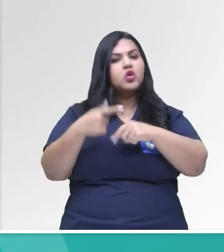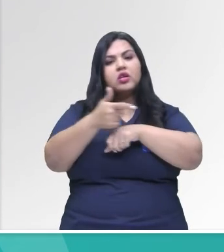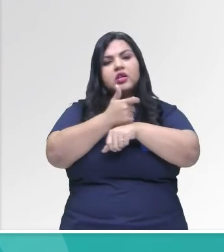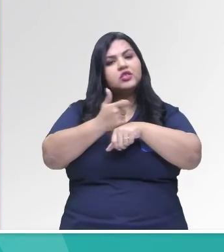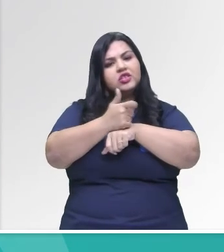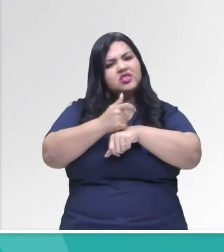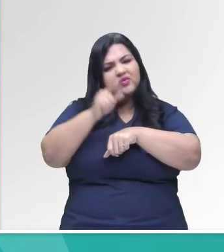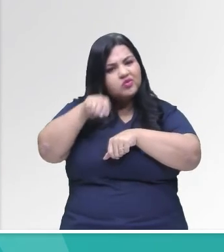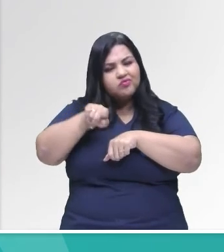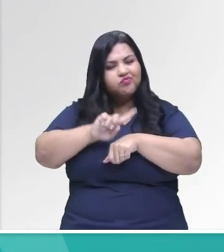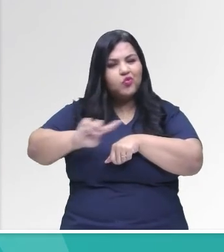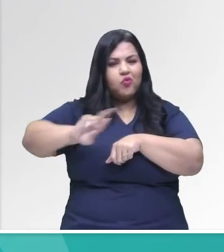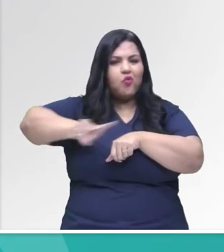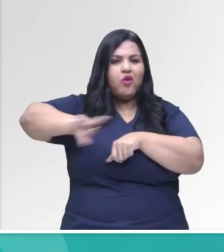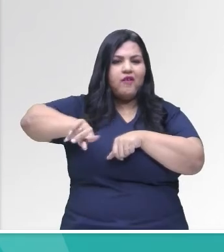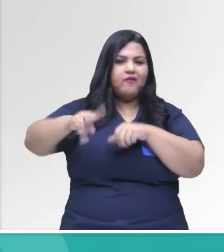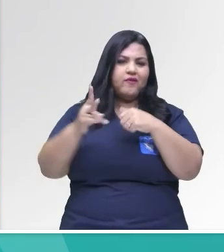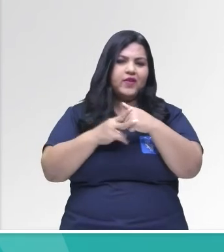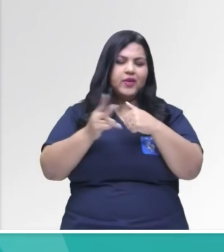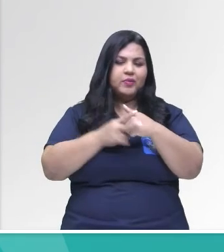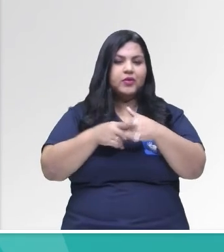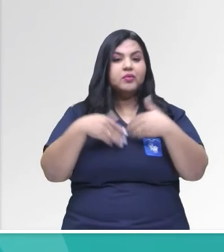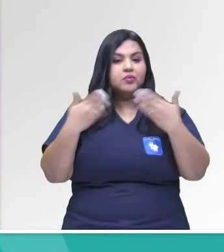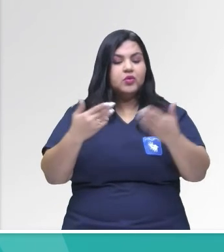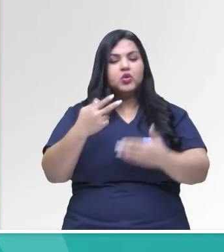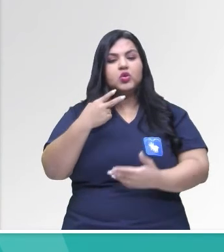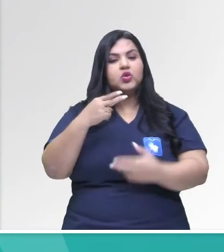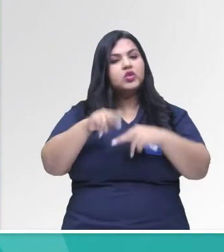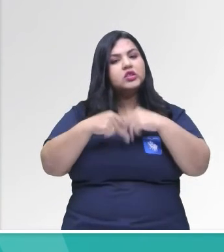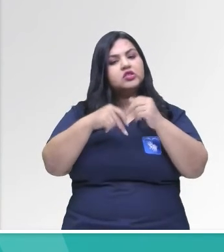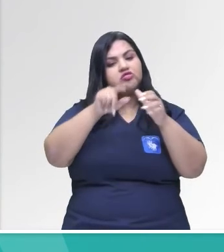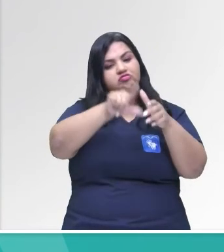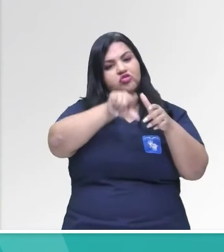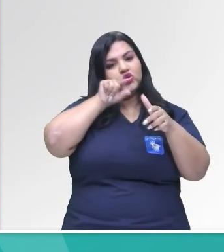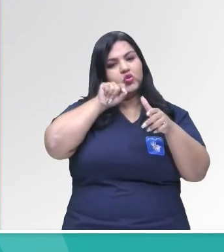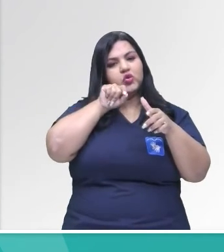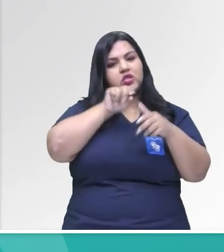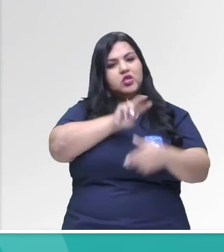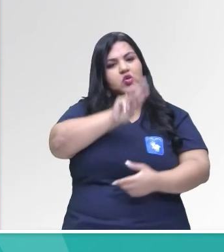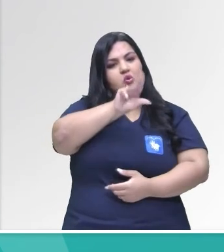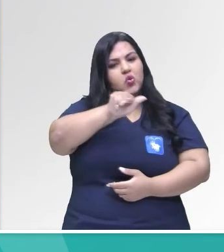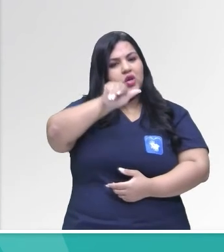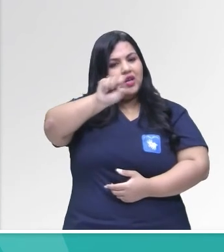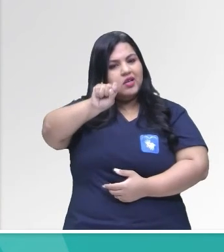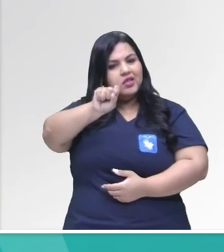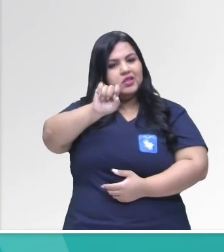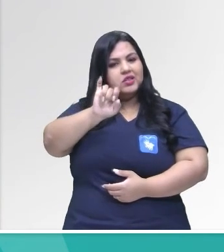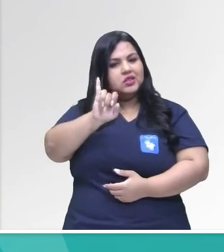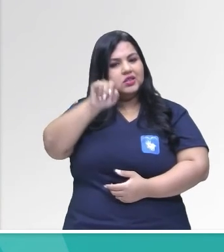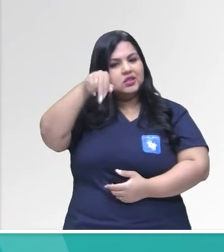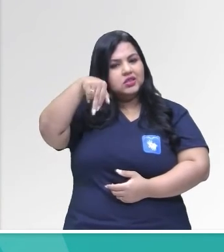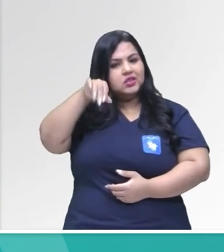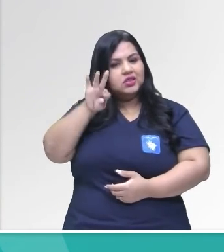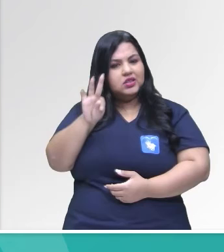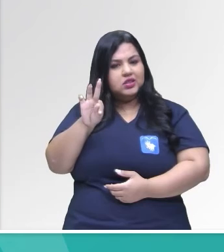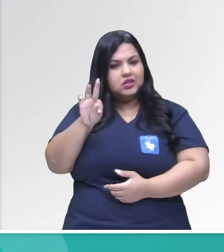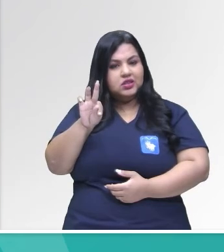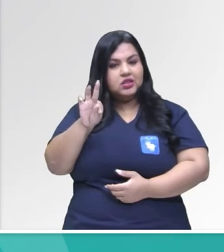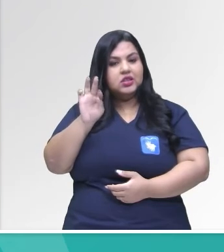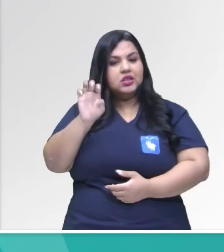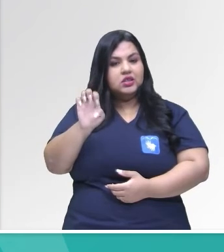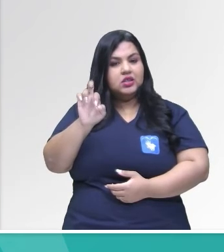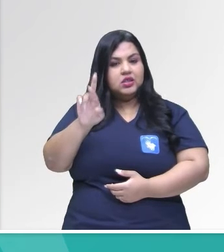verbo, tá? Então, por isso que eu não destaquei aí no meu texto esta oração, he was